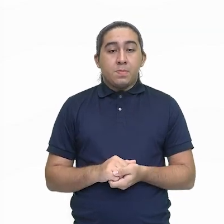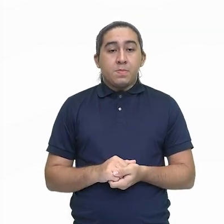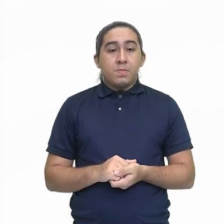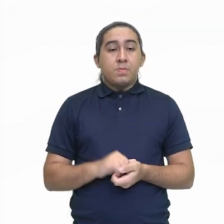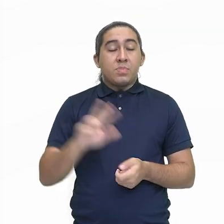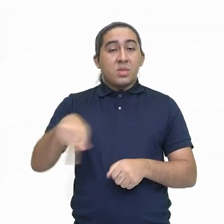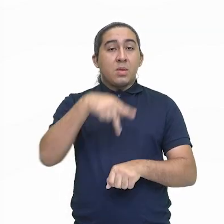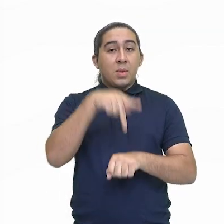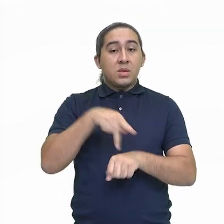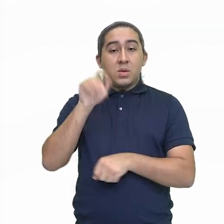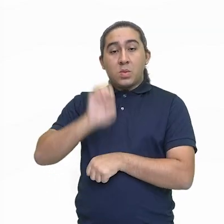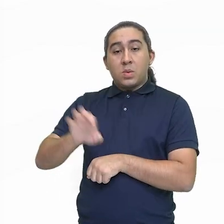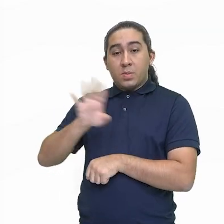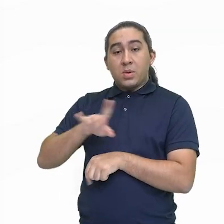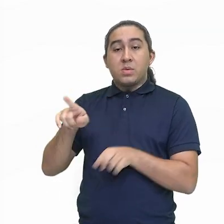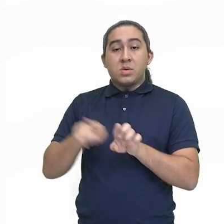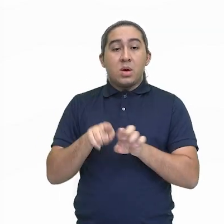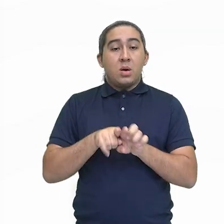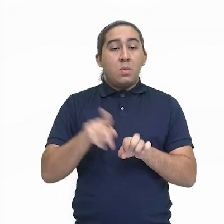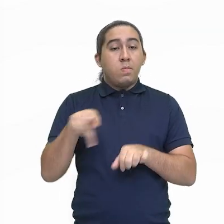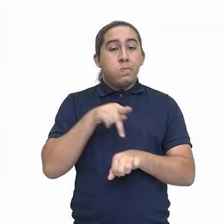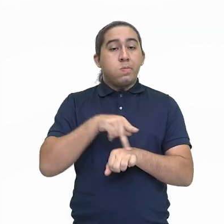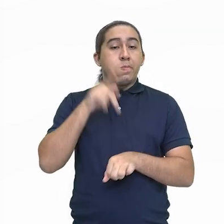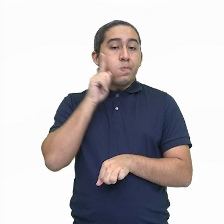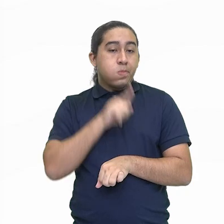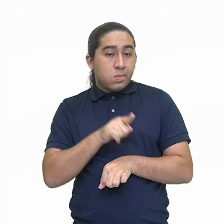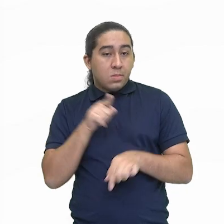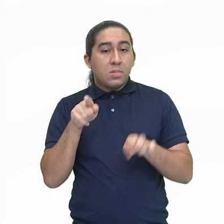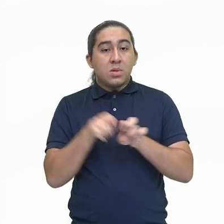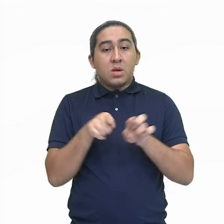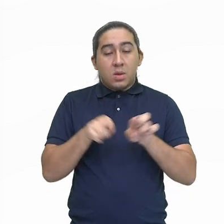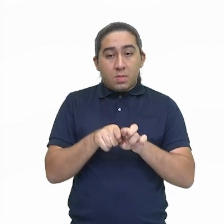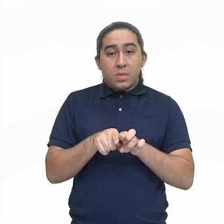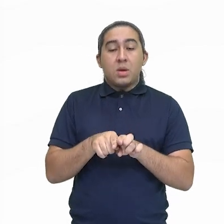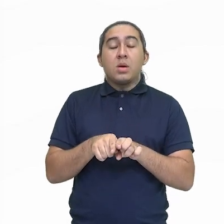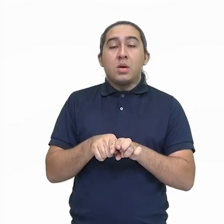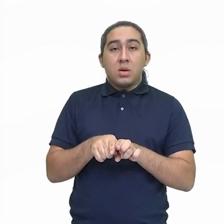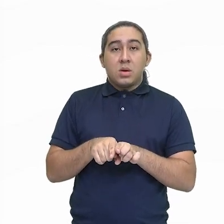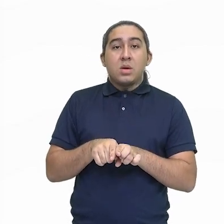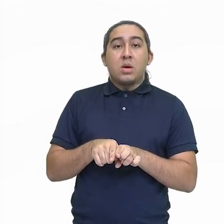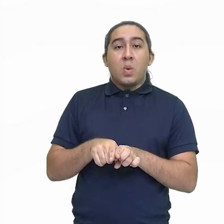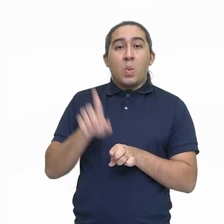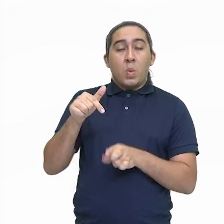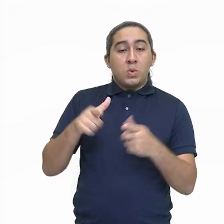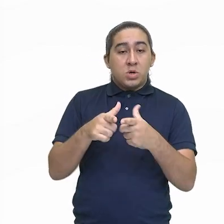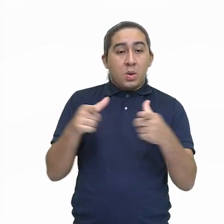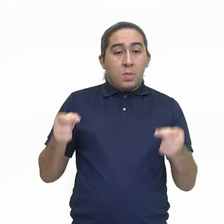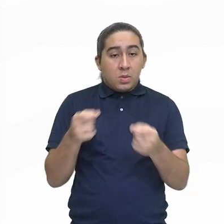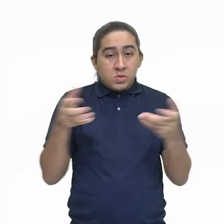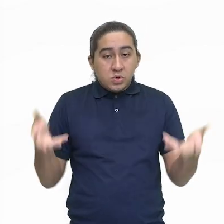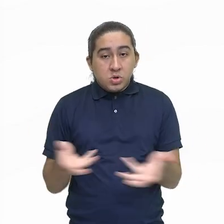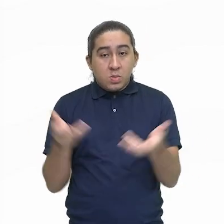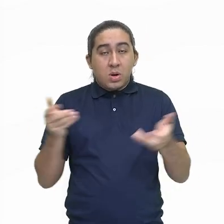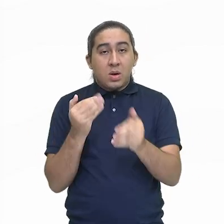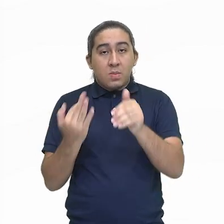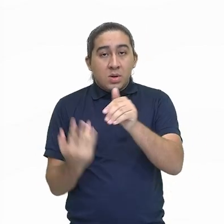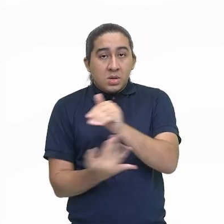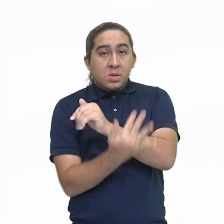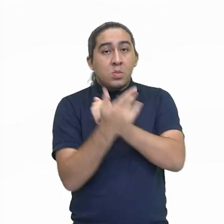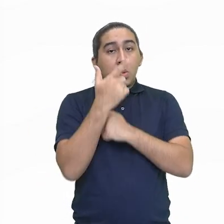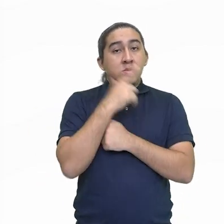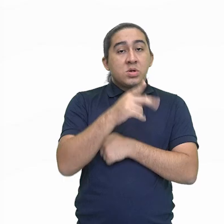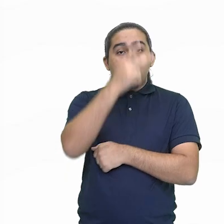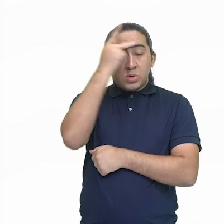europeus, Estados Unidos e Japão, eles estimularam a imigração para conseguir mão de obra. Então, a gente tem ali